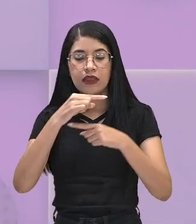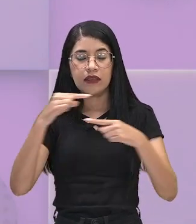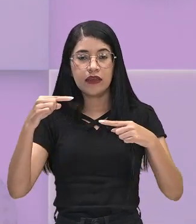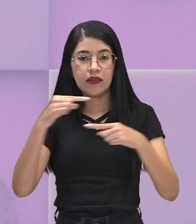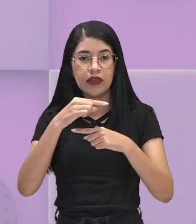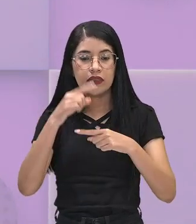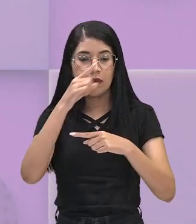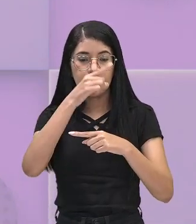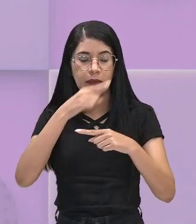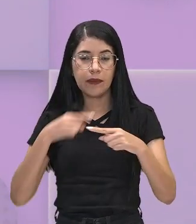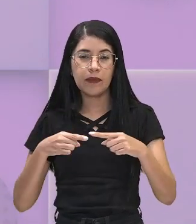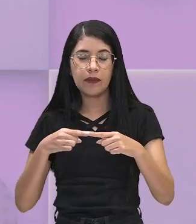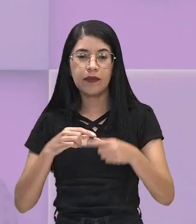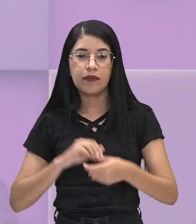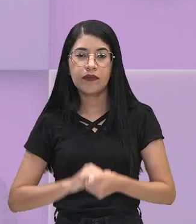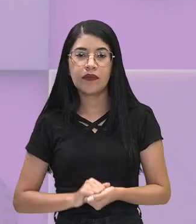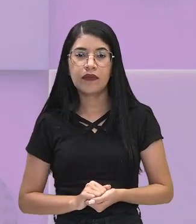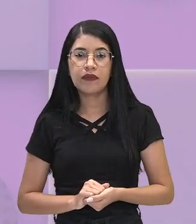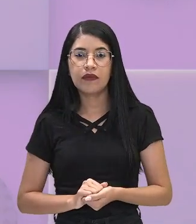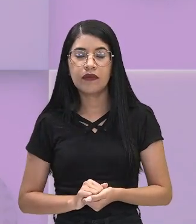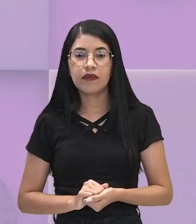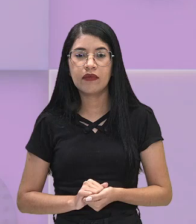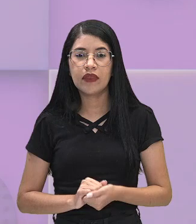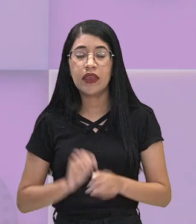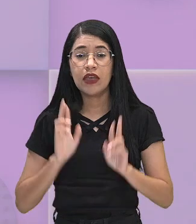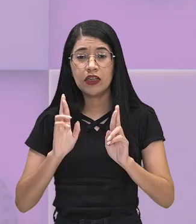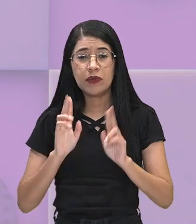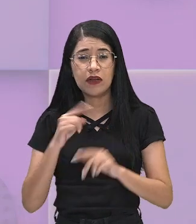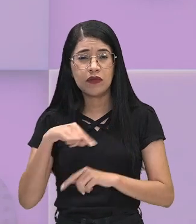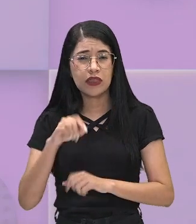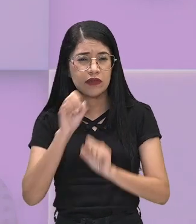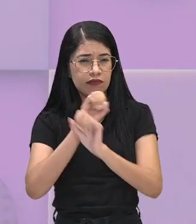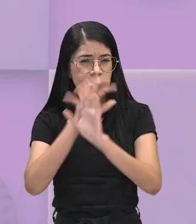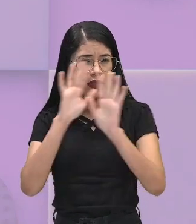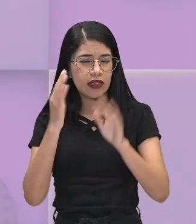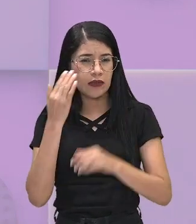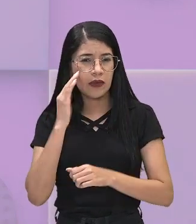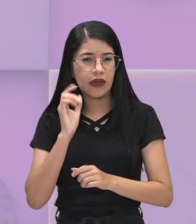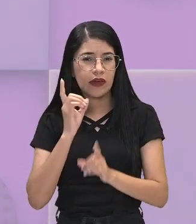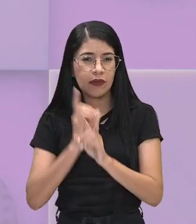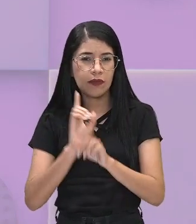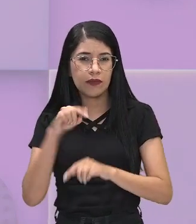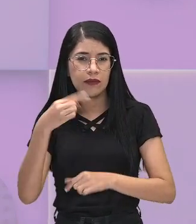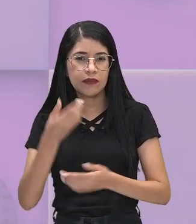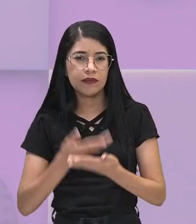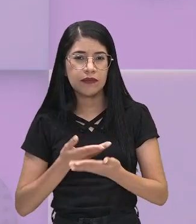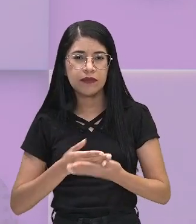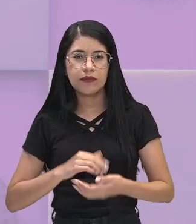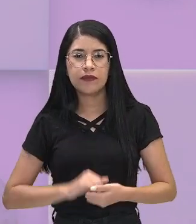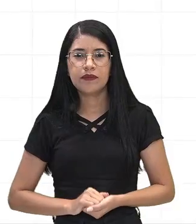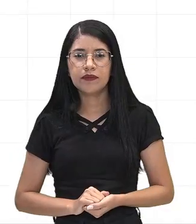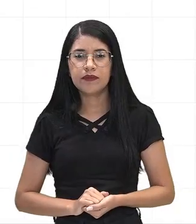transversal que corta duas retas paralelas. Então, espero que tenha sido claro e até o nosso próximo encontro.